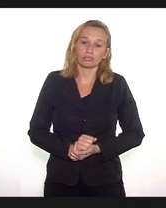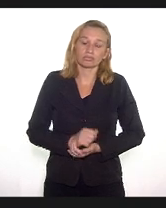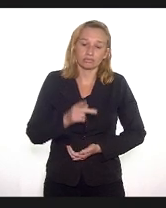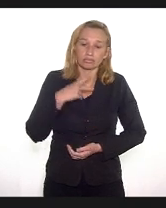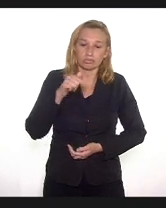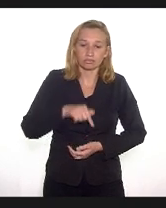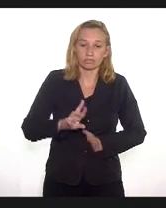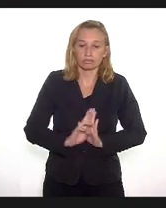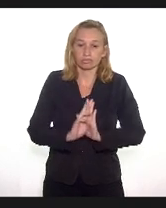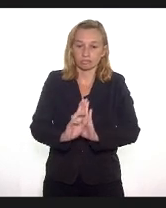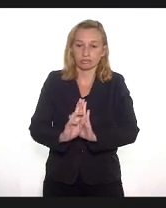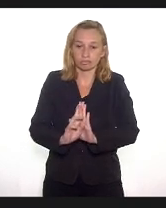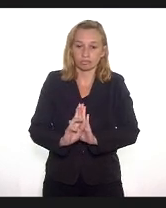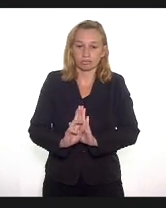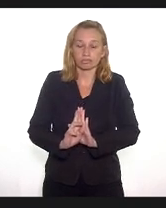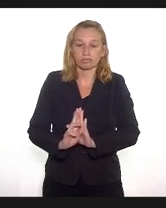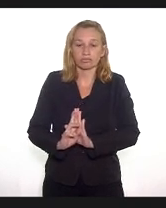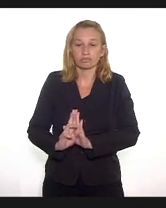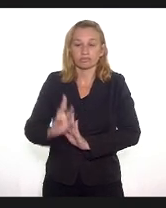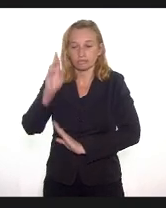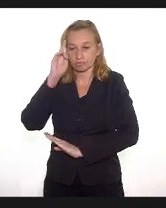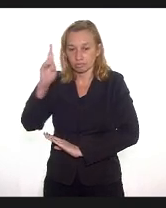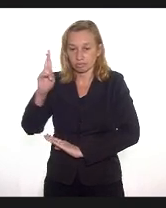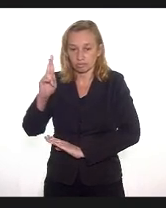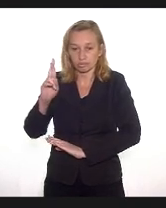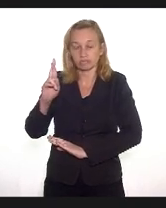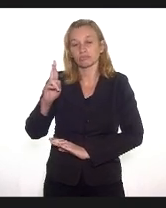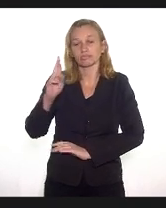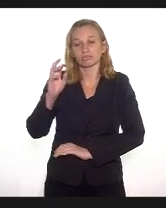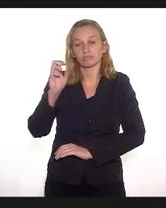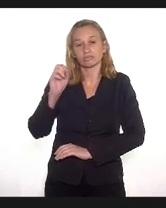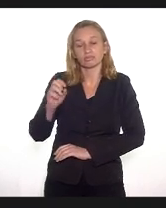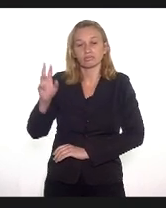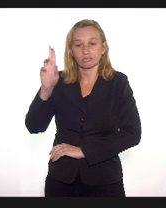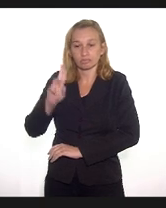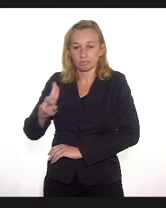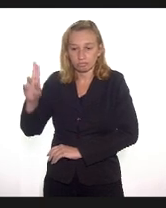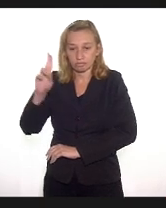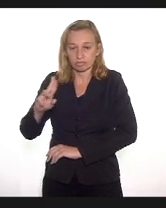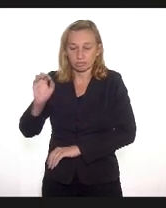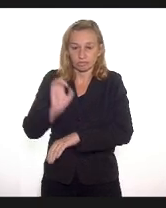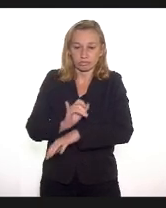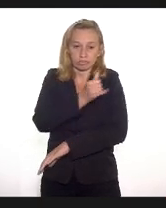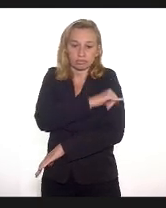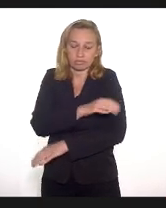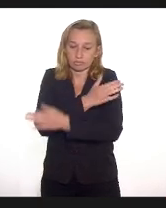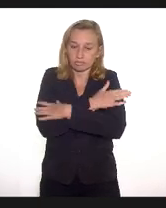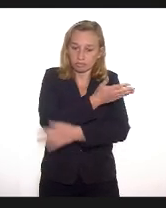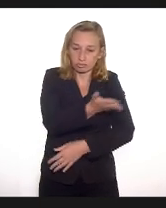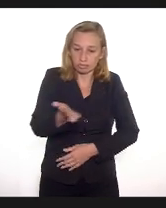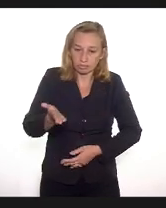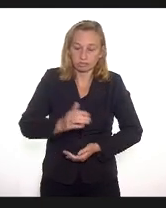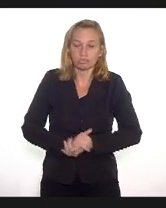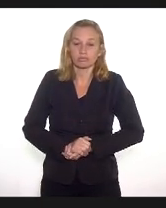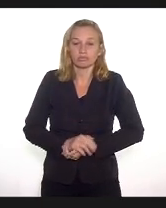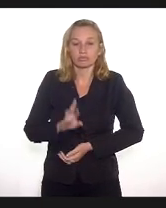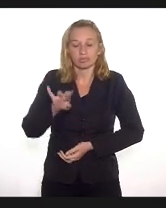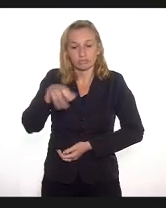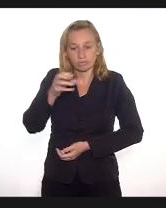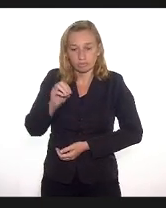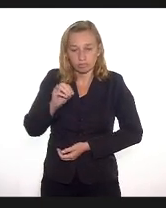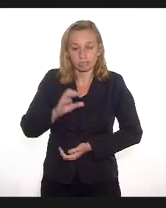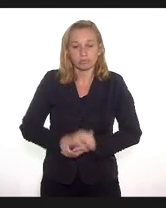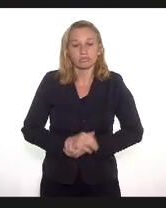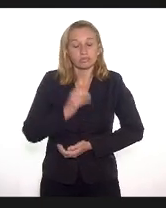falo representando o magnífico reitor da Universidade do Estado do Rio de Janeiro, que manda um abraço a todos e todas, professor Ricardo Lodi